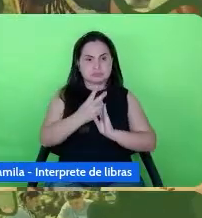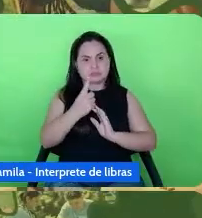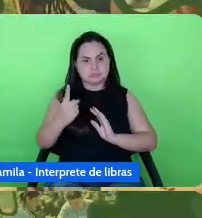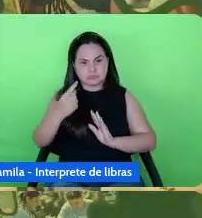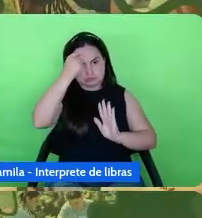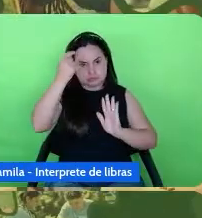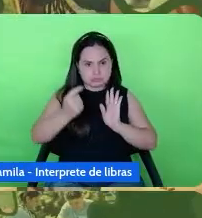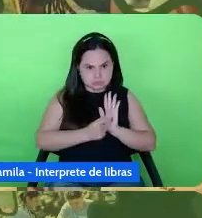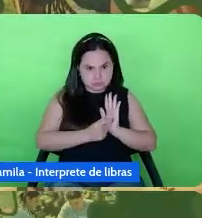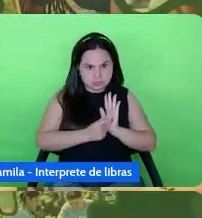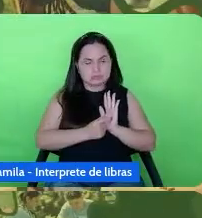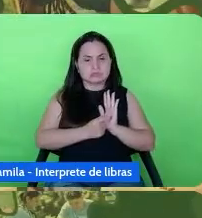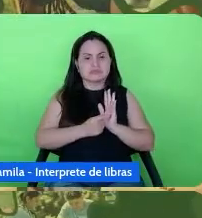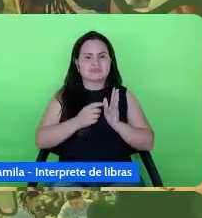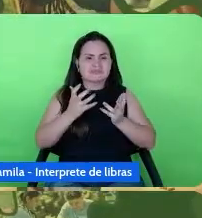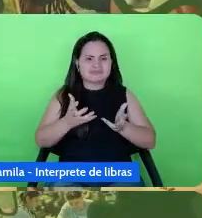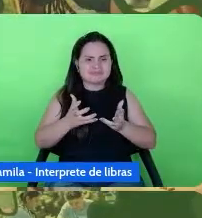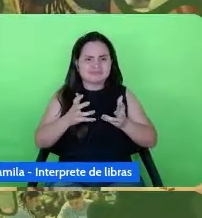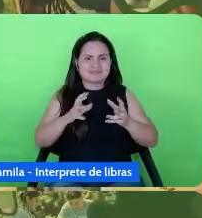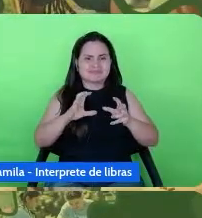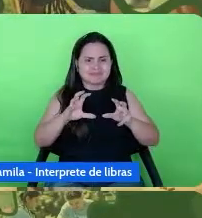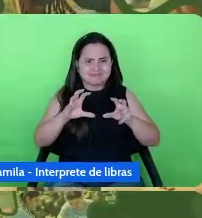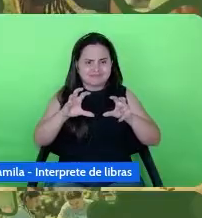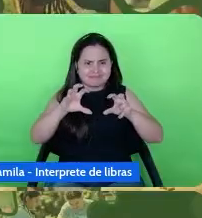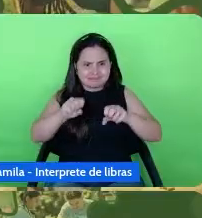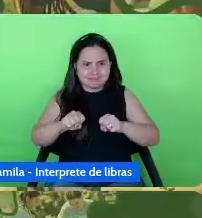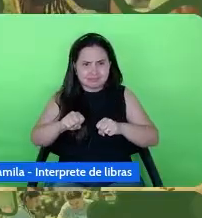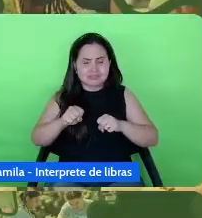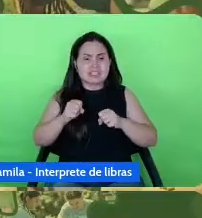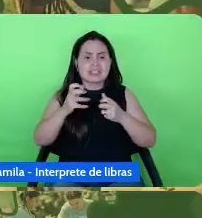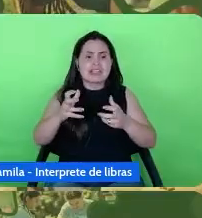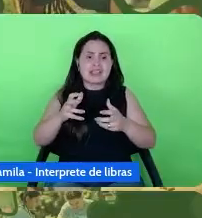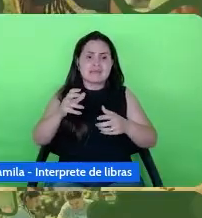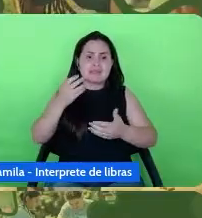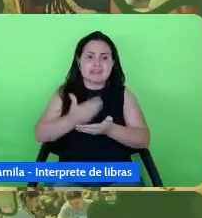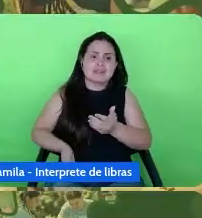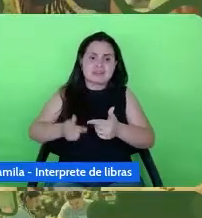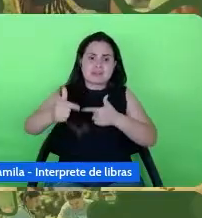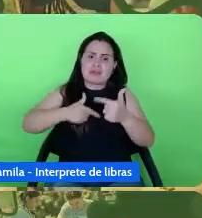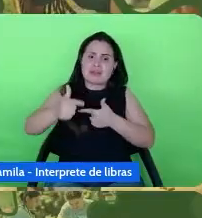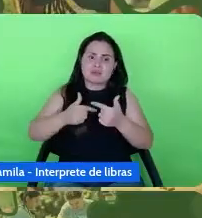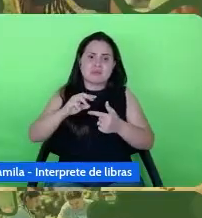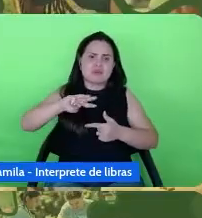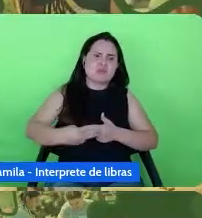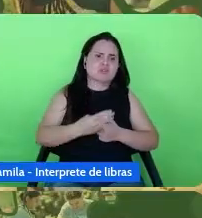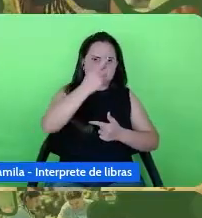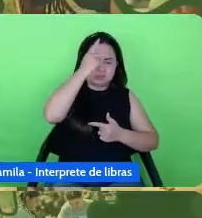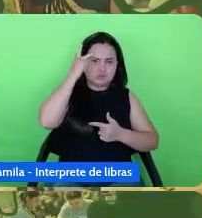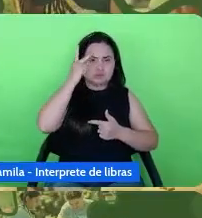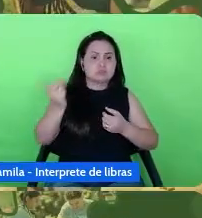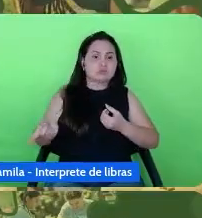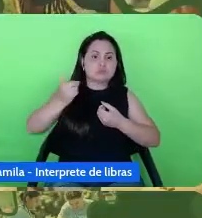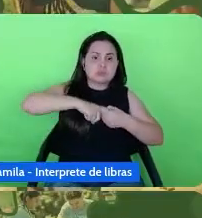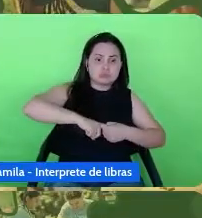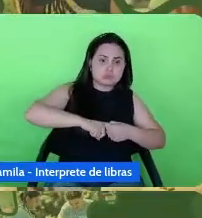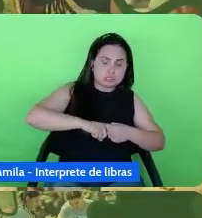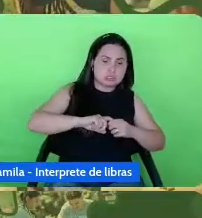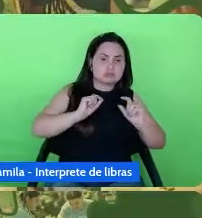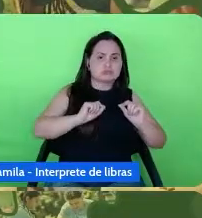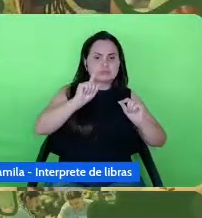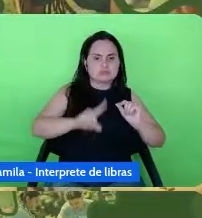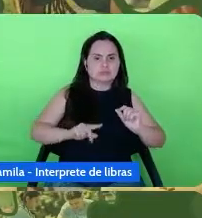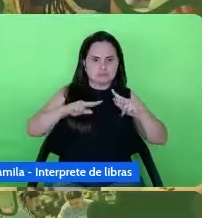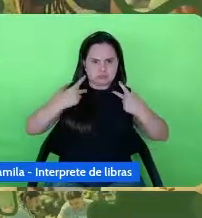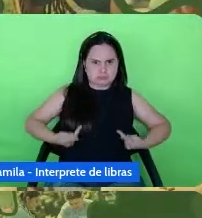artificial ameaçando colocar no desemprego milhões de pessoas, é a gente reinventar o que significa ser um ser